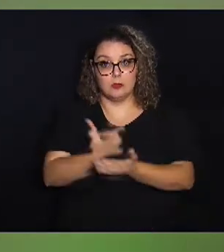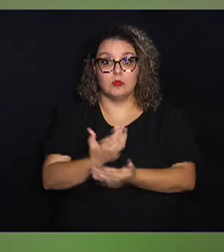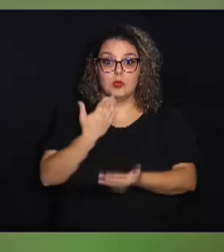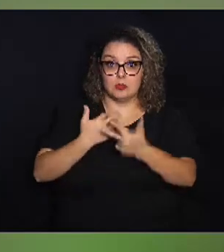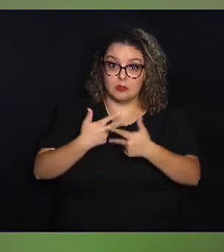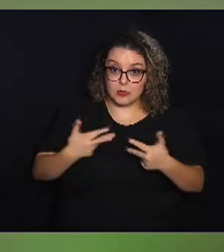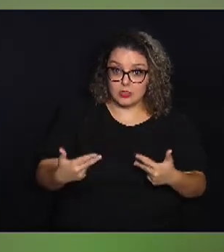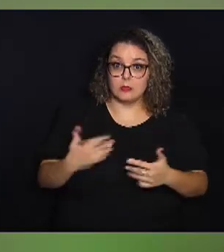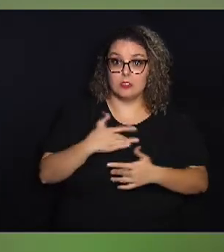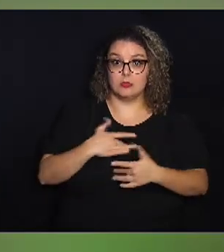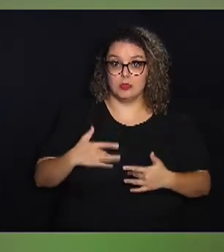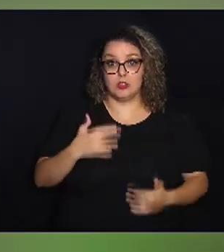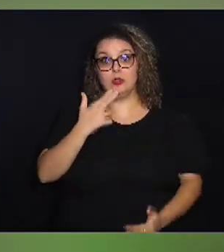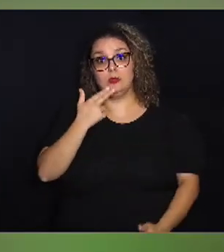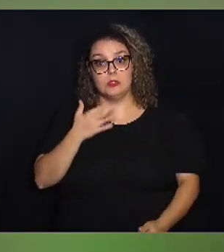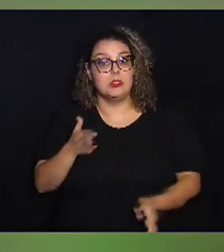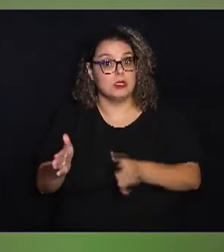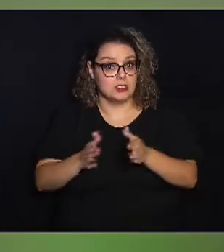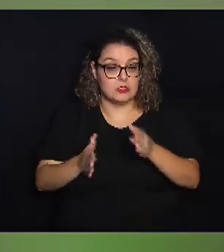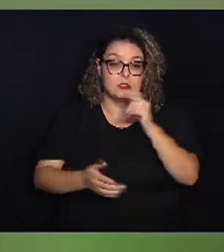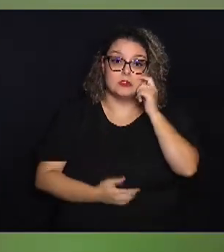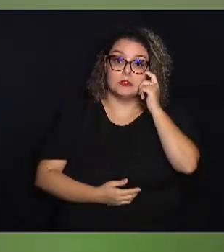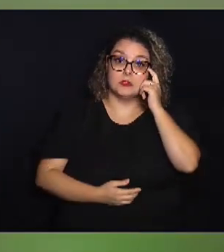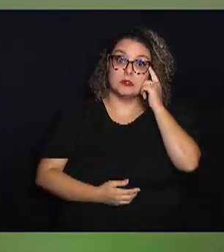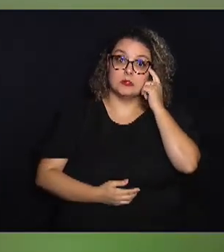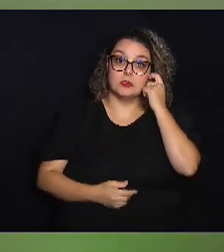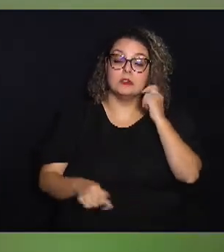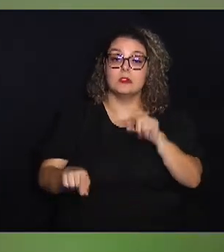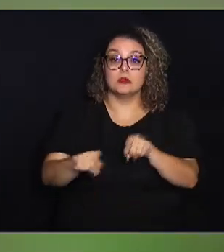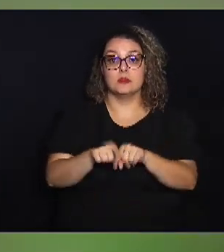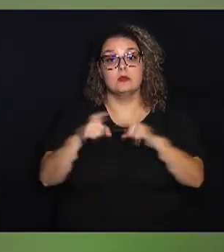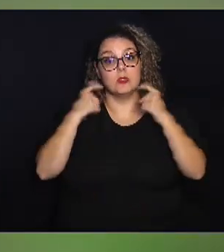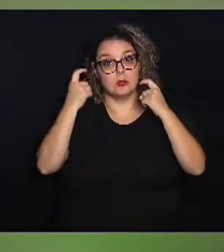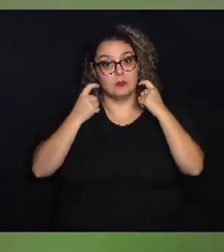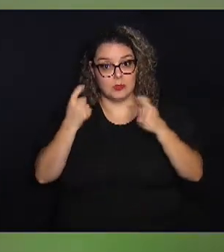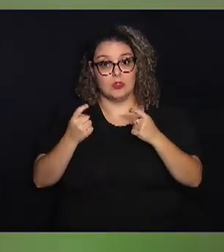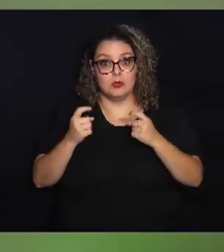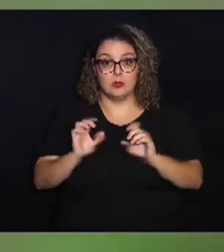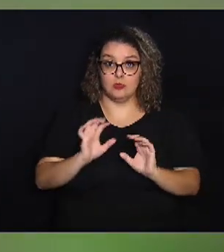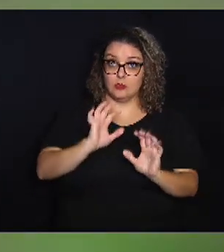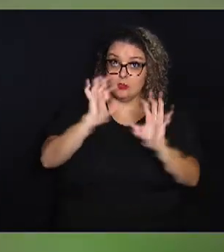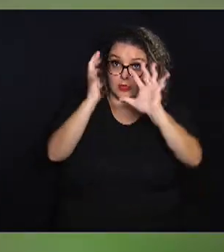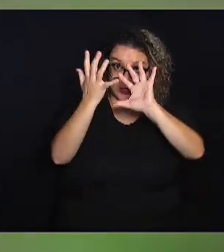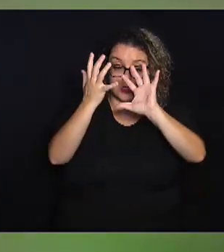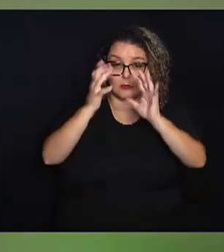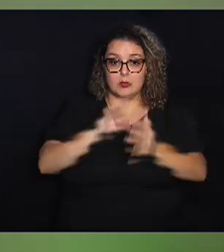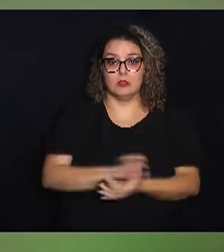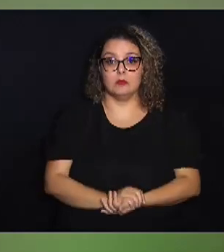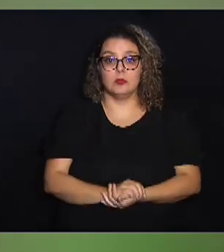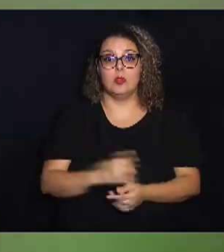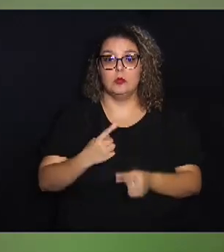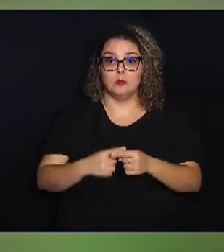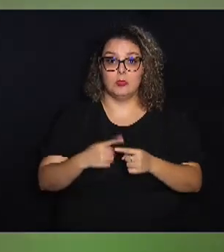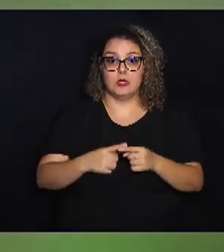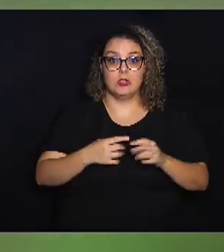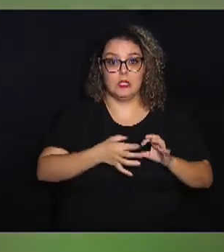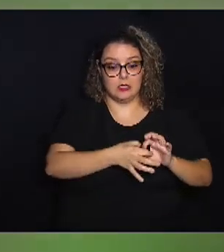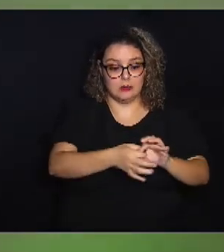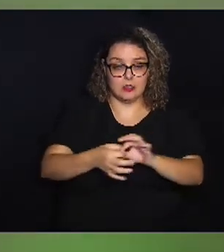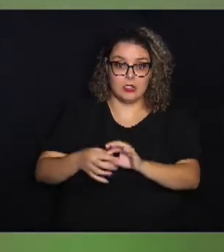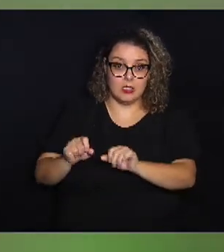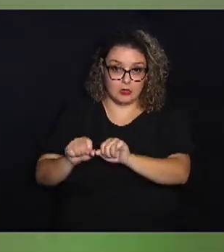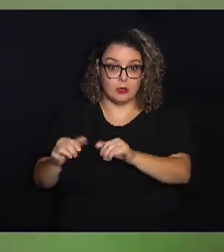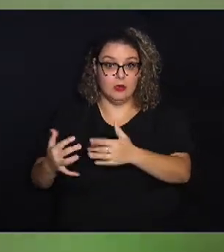saudáveis, nutritivos e acessíveis, e também por uma preocupação com o clima, né? Porque a cadeia de alimentos, a agro